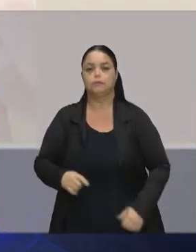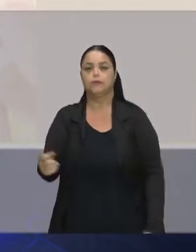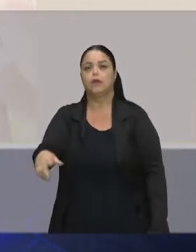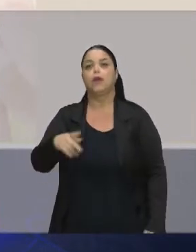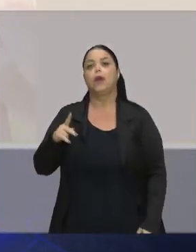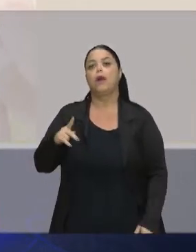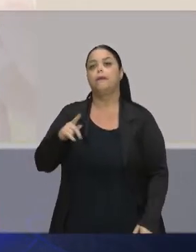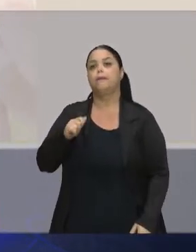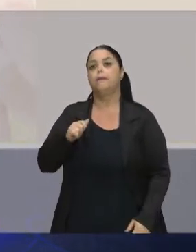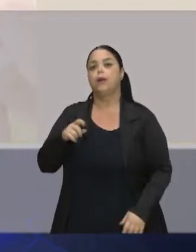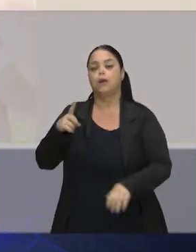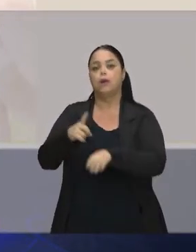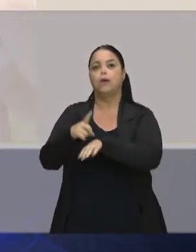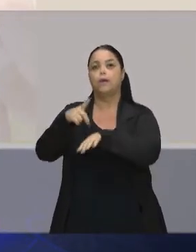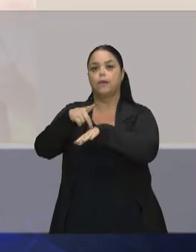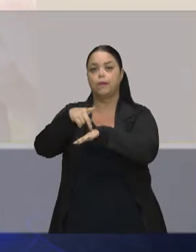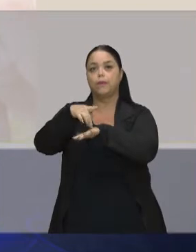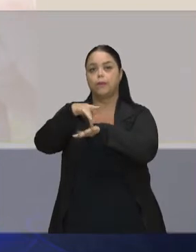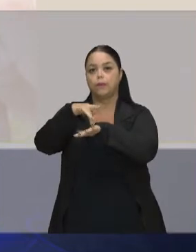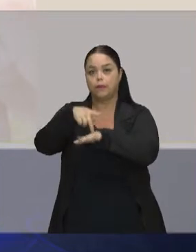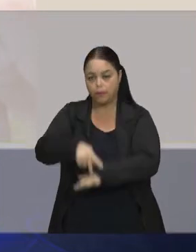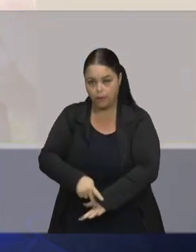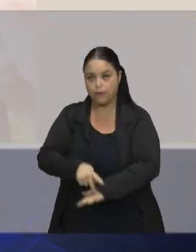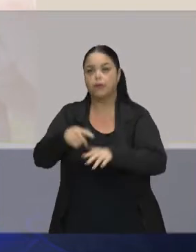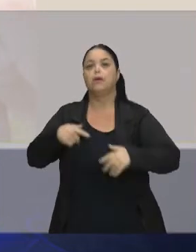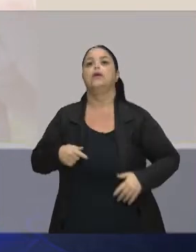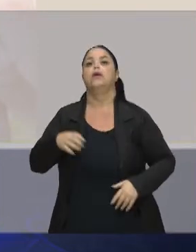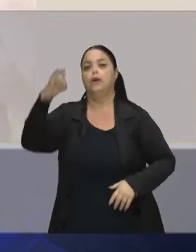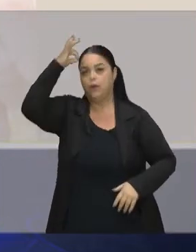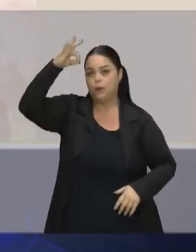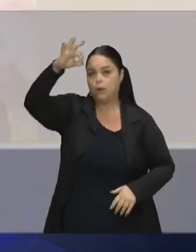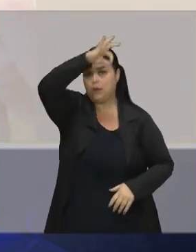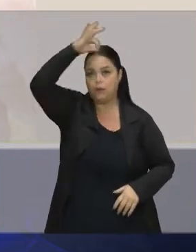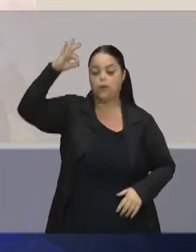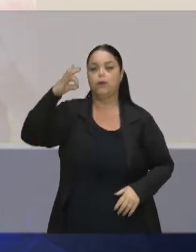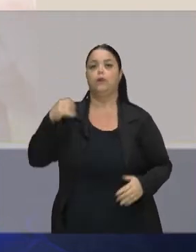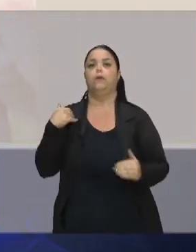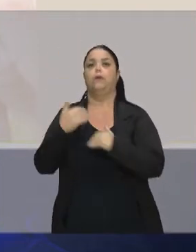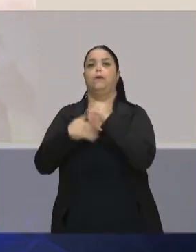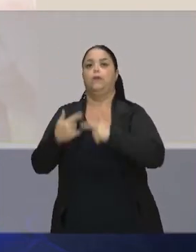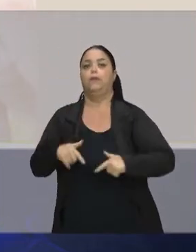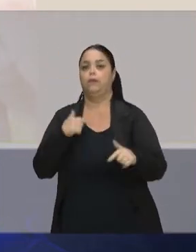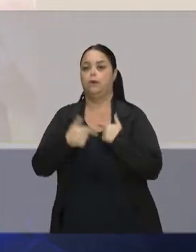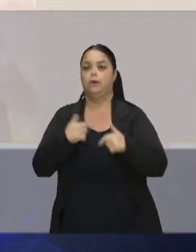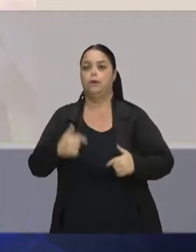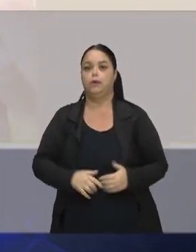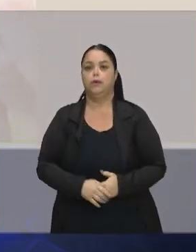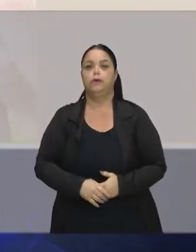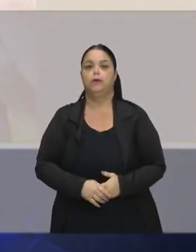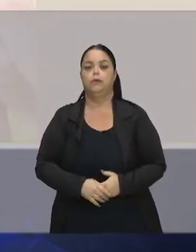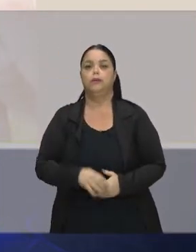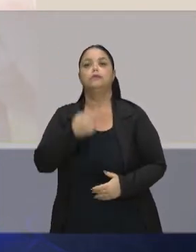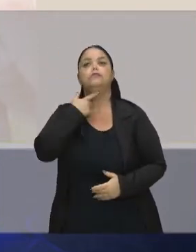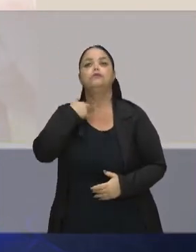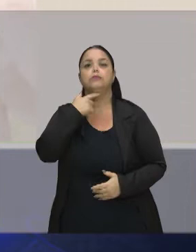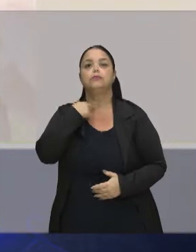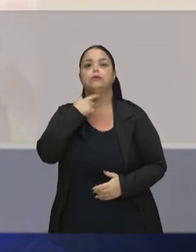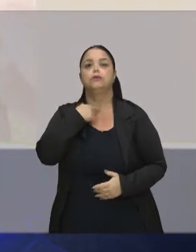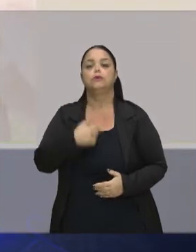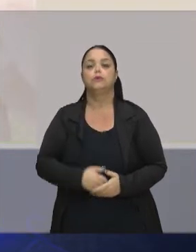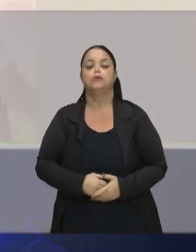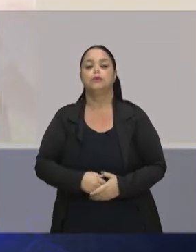ele estará lá na nossa Paróquia Espírito Santo, desenvolvendo todo o seu trabalho. Então, eu já desejo ao